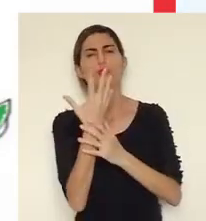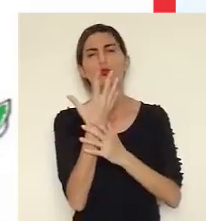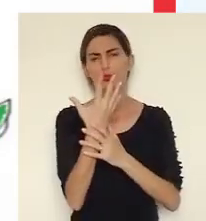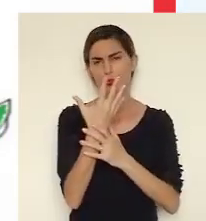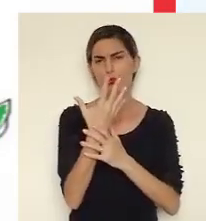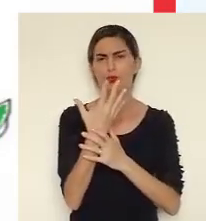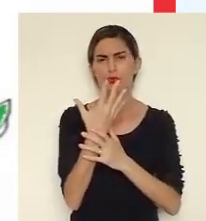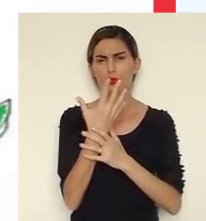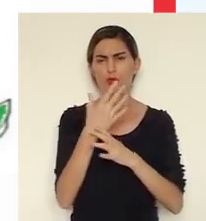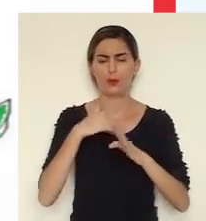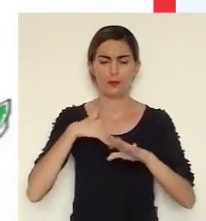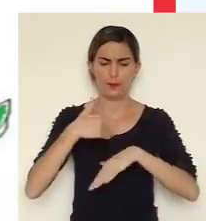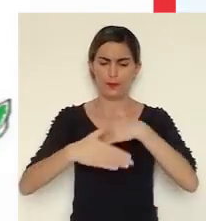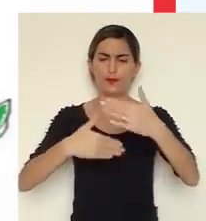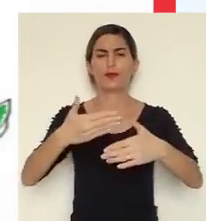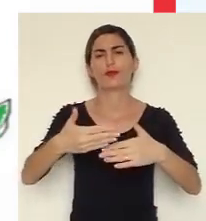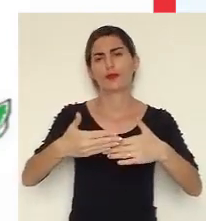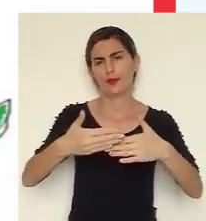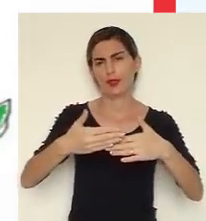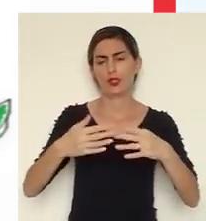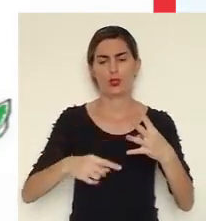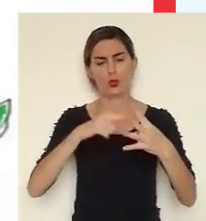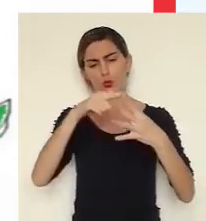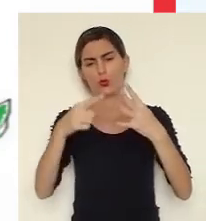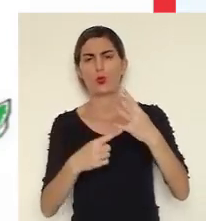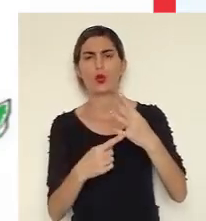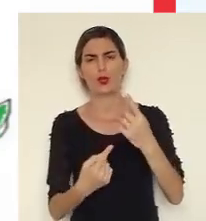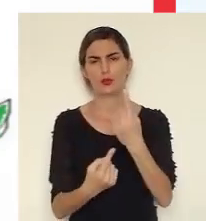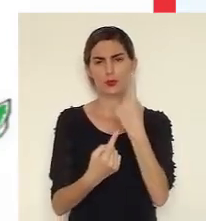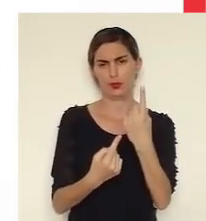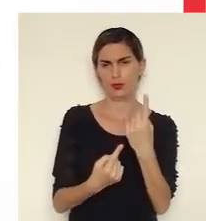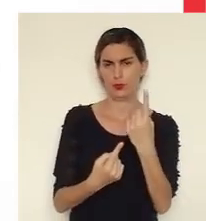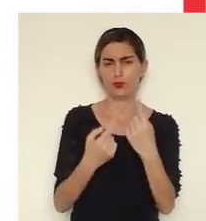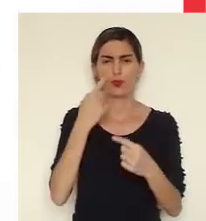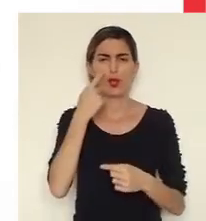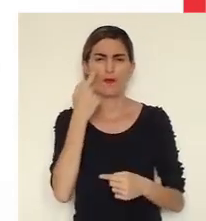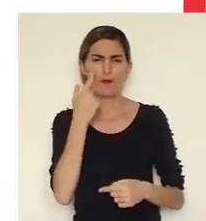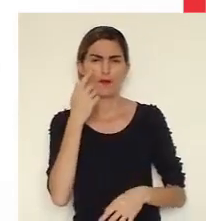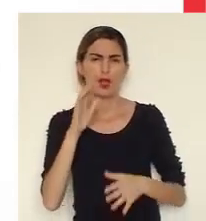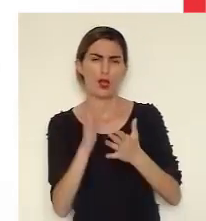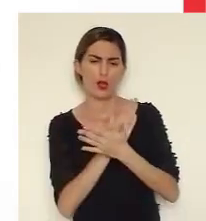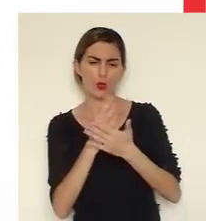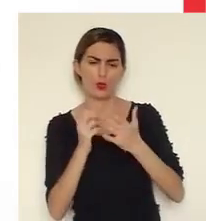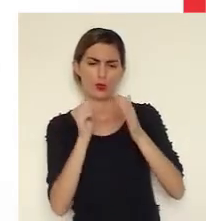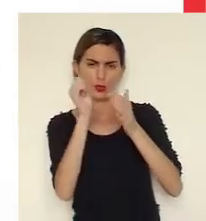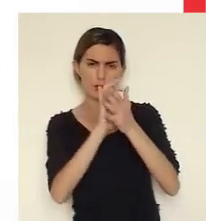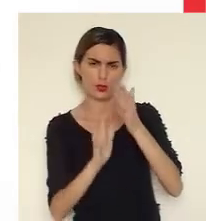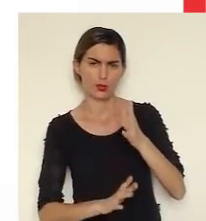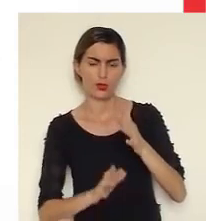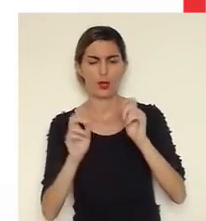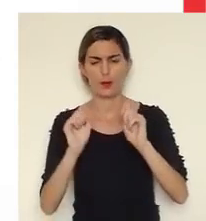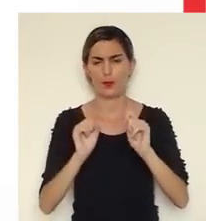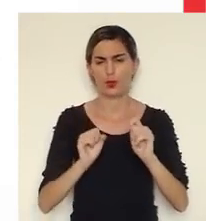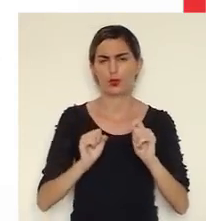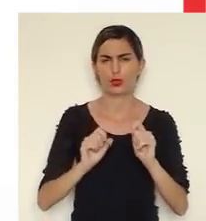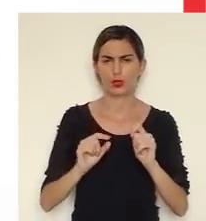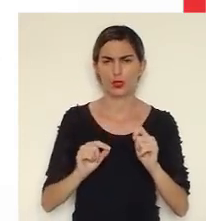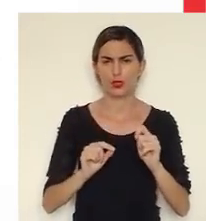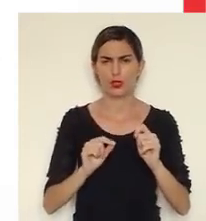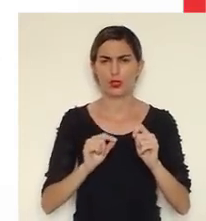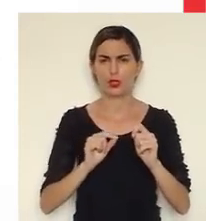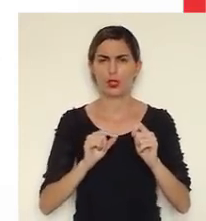ressurge, surgindo aí uma probabilidade de 4 para 1. Vamos ver alguns exercícios para que a gente